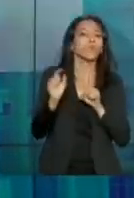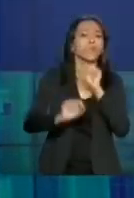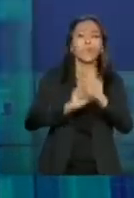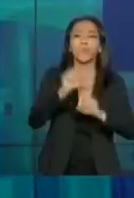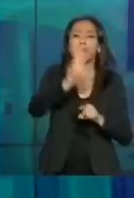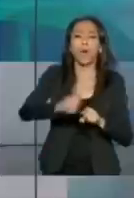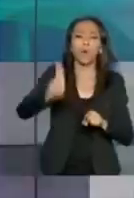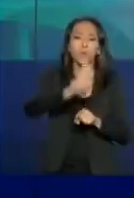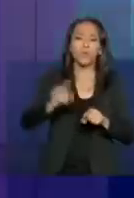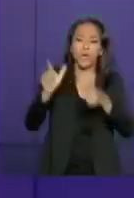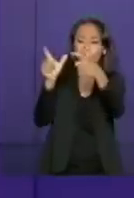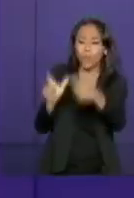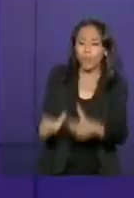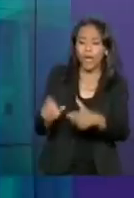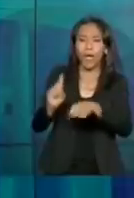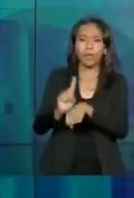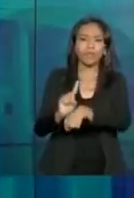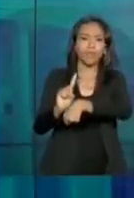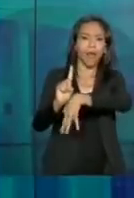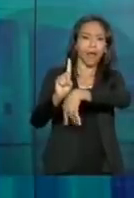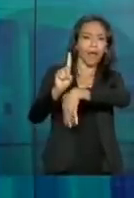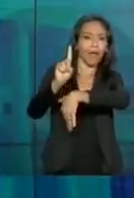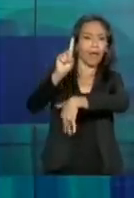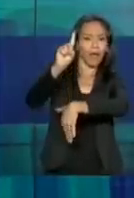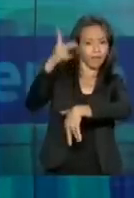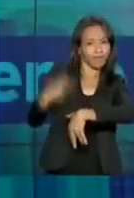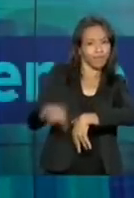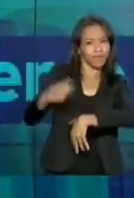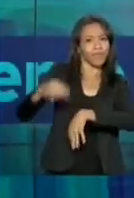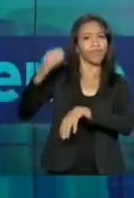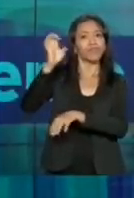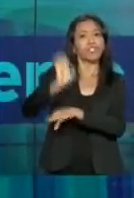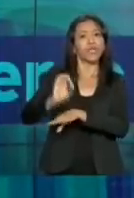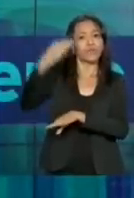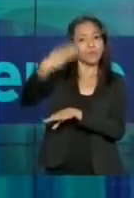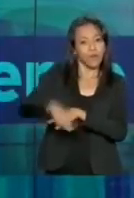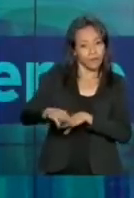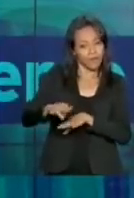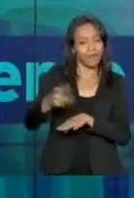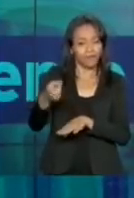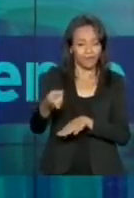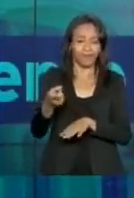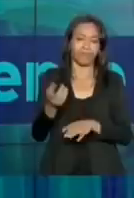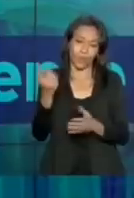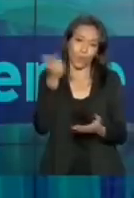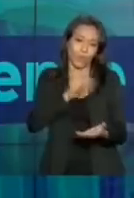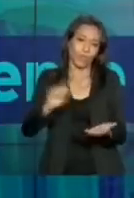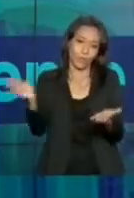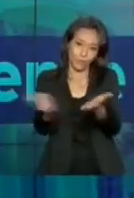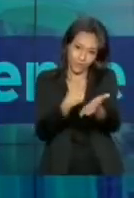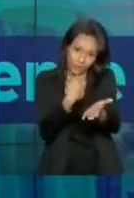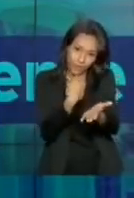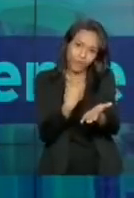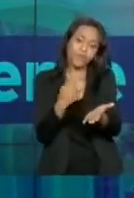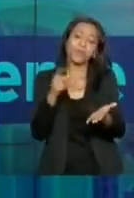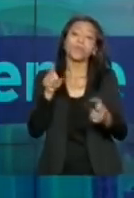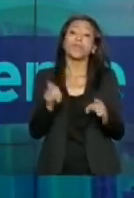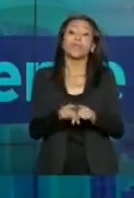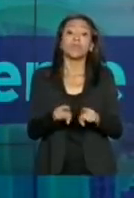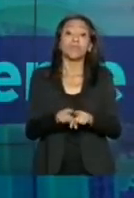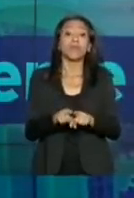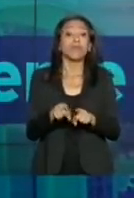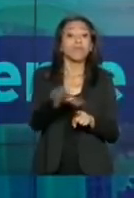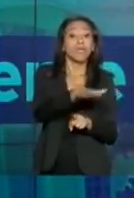utilização da base de lançamento de foguetes em Alcântara, no Maranhão, por parte dos Estados Unidos. Um acordo de